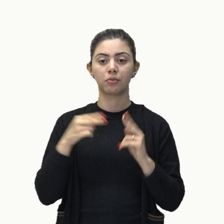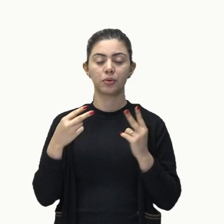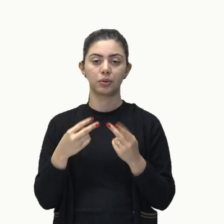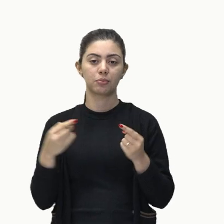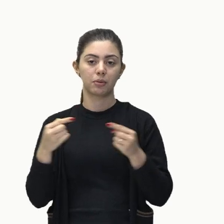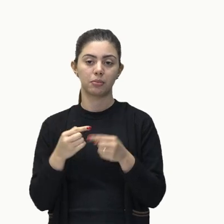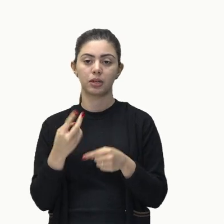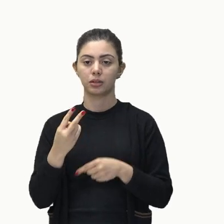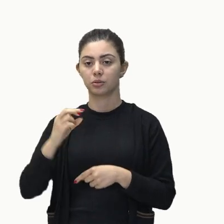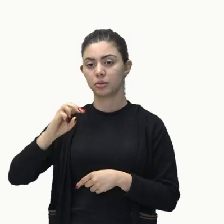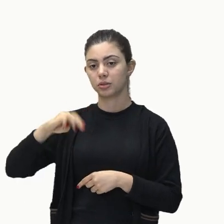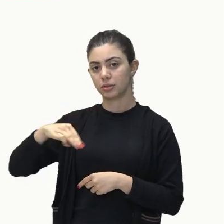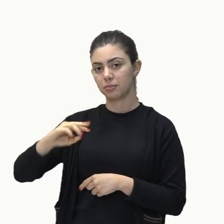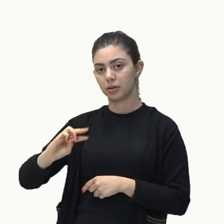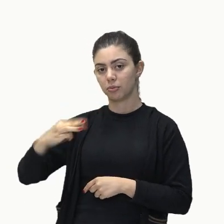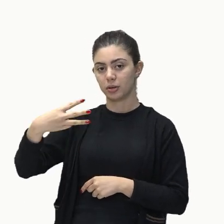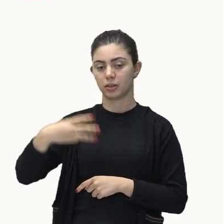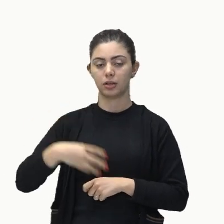metros cúbicos.